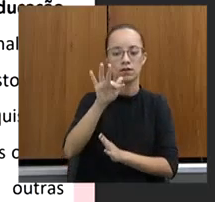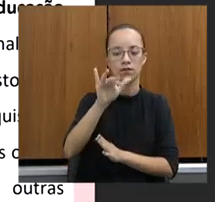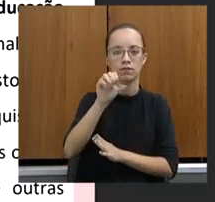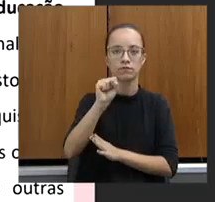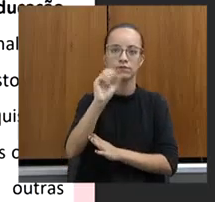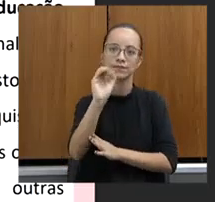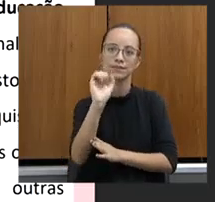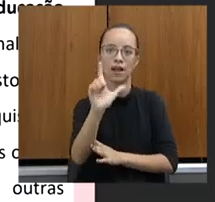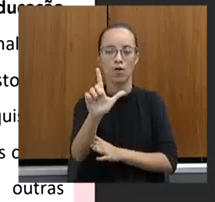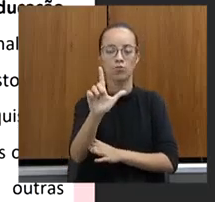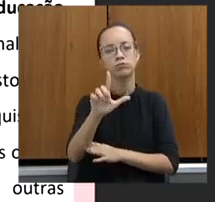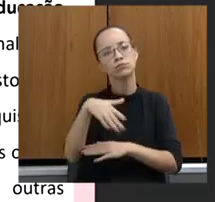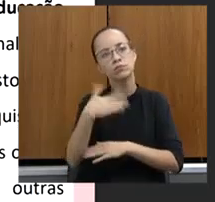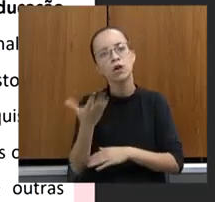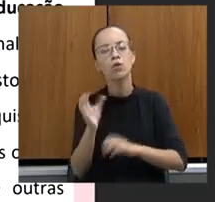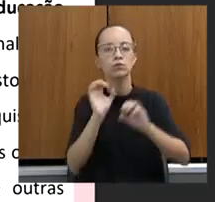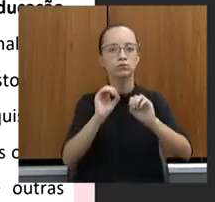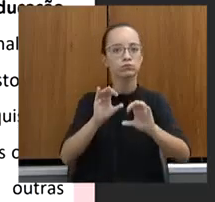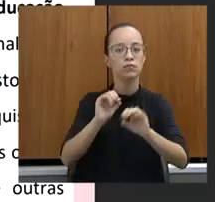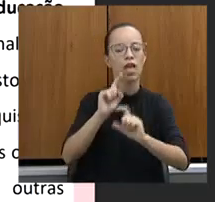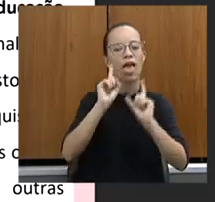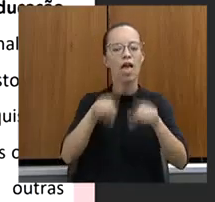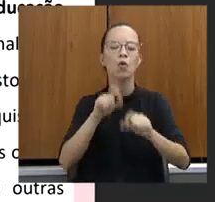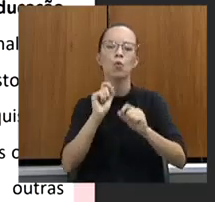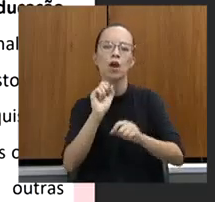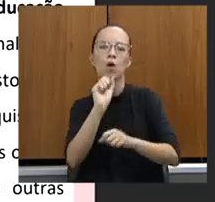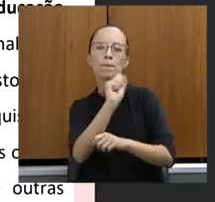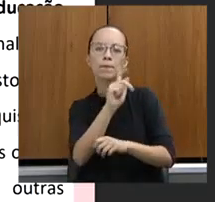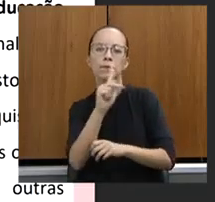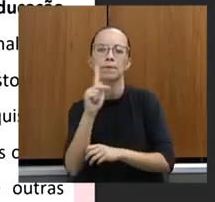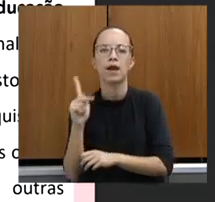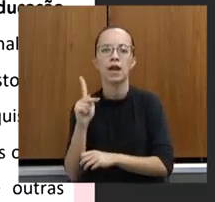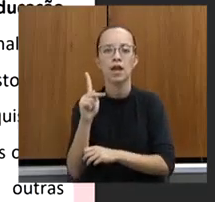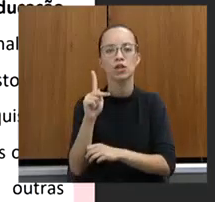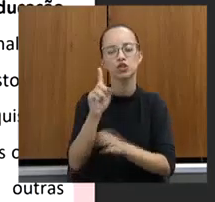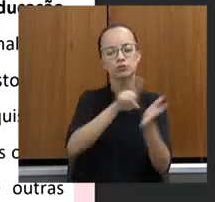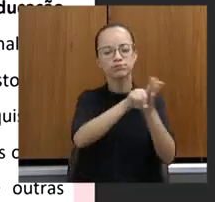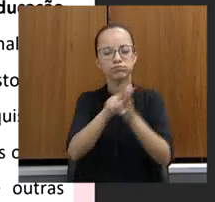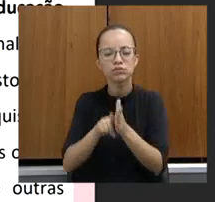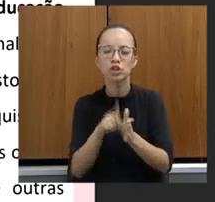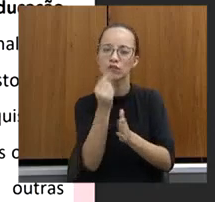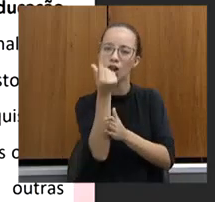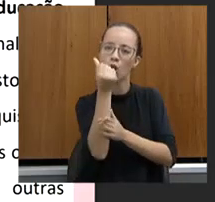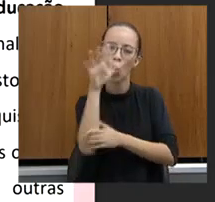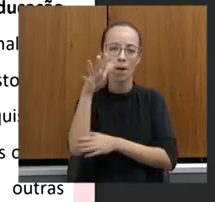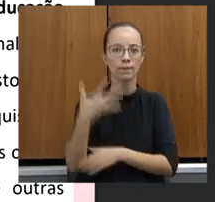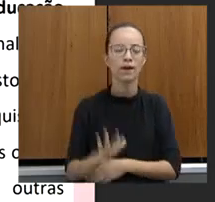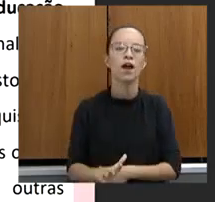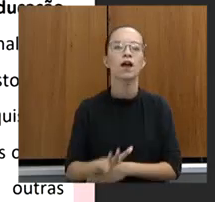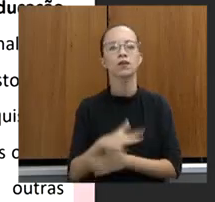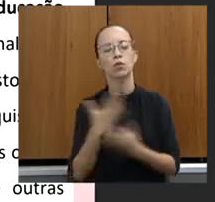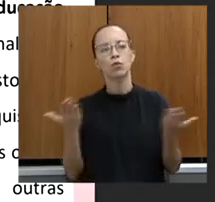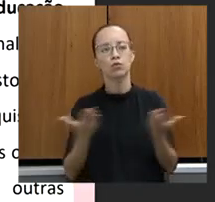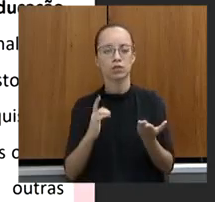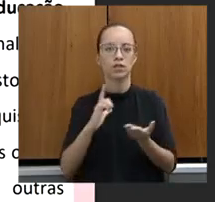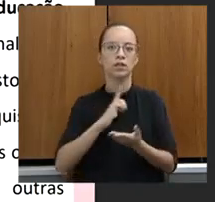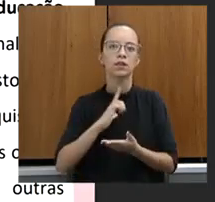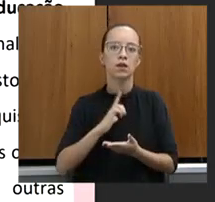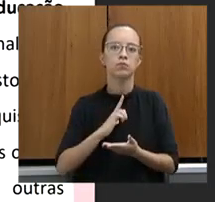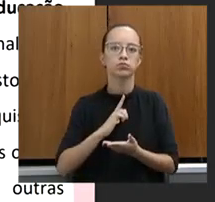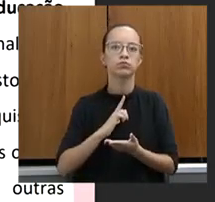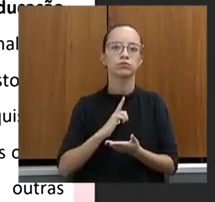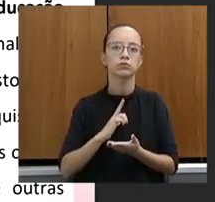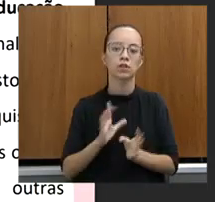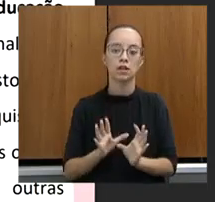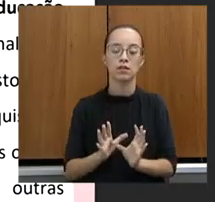da educação fiscal é um aplicativo de pesquisa de menor preço onde você identifica ou atualmente nós temos isso disponibilizado